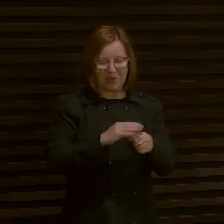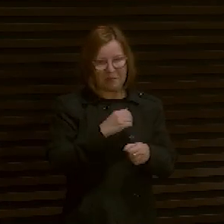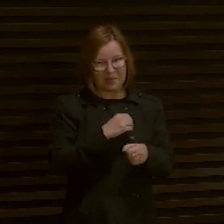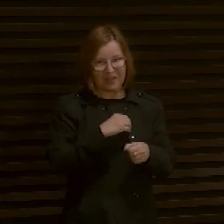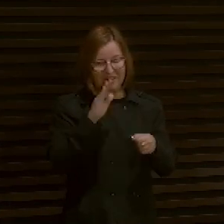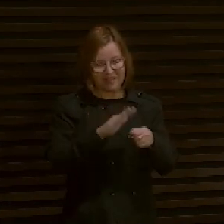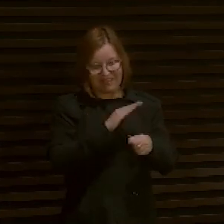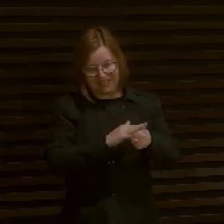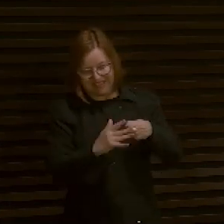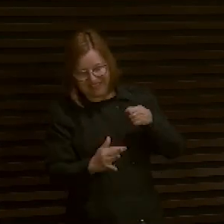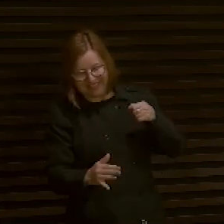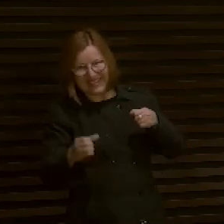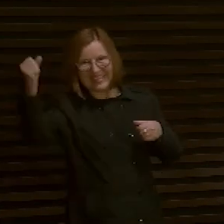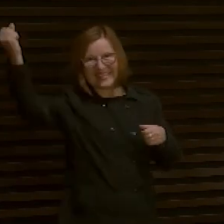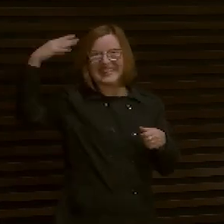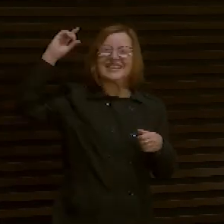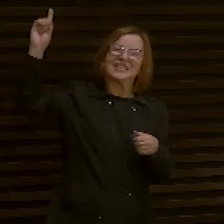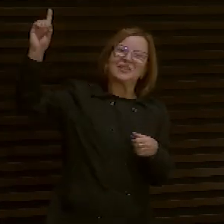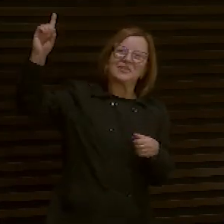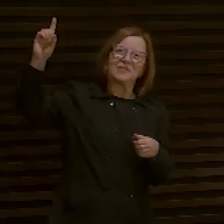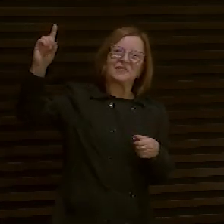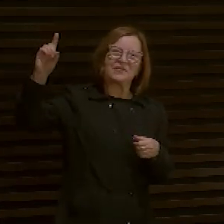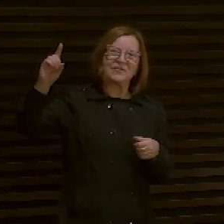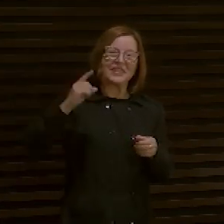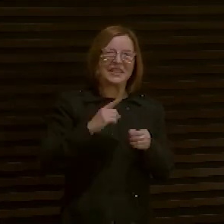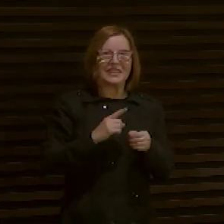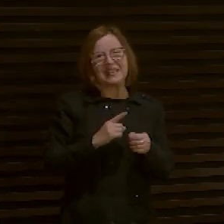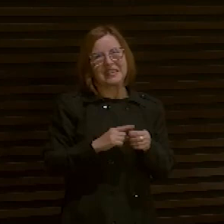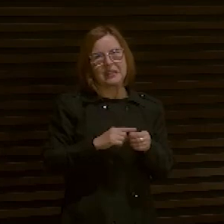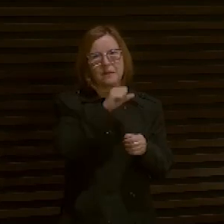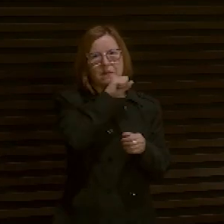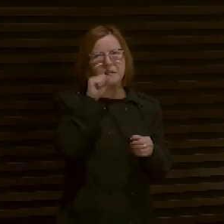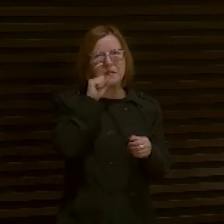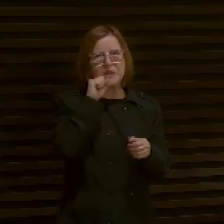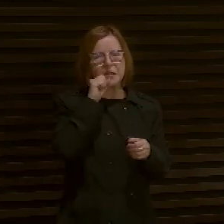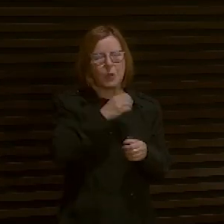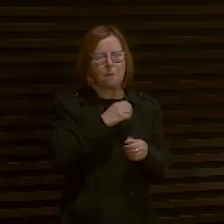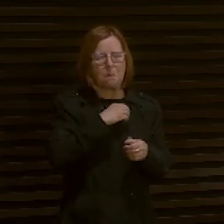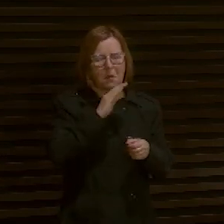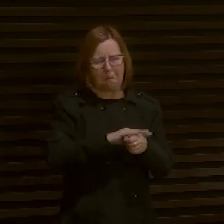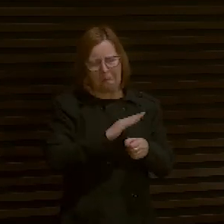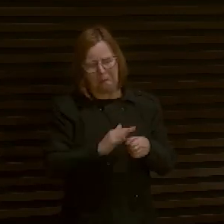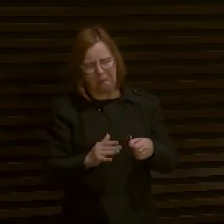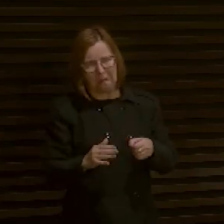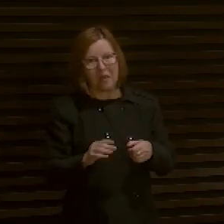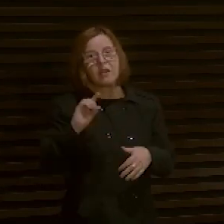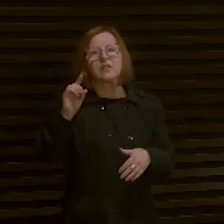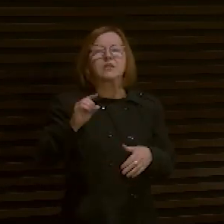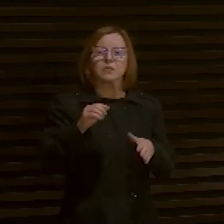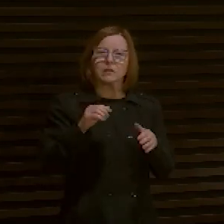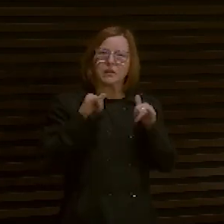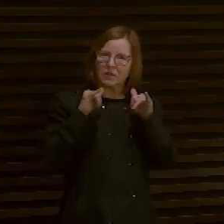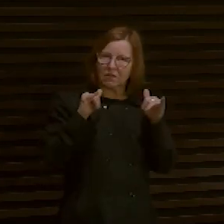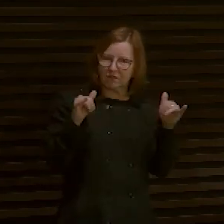E ali naquela cidade o pecado estava abundante. Deus alertou que eles chegariam nesse nível de canibalismo, de